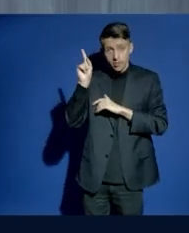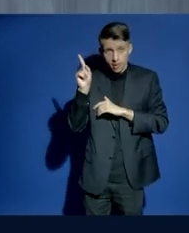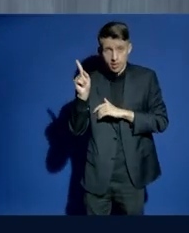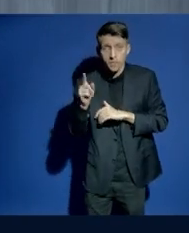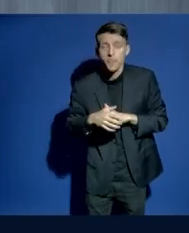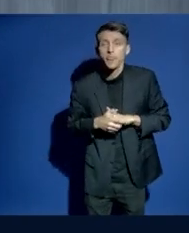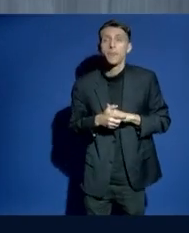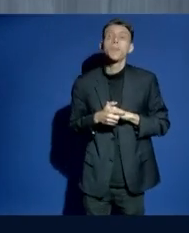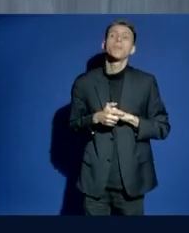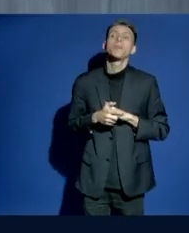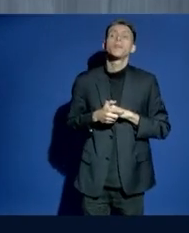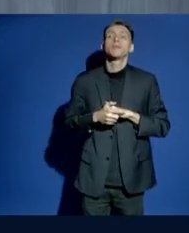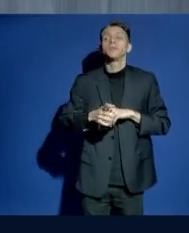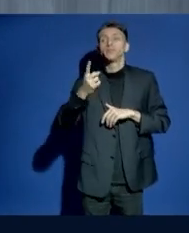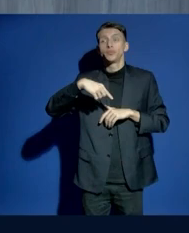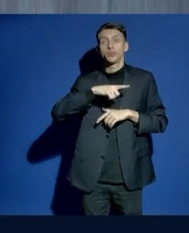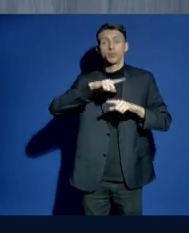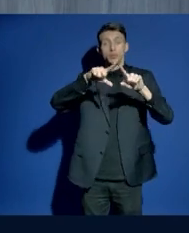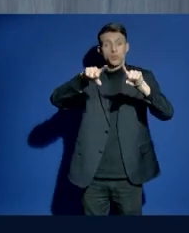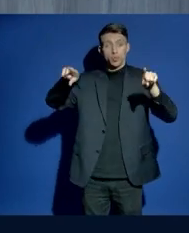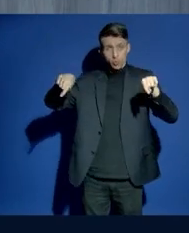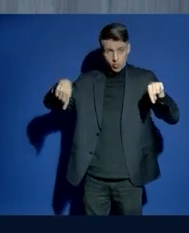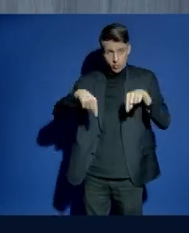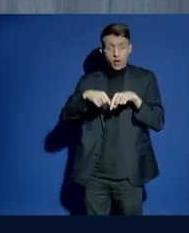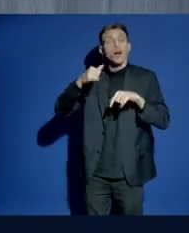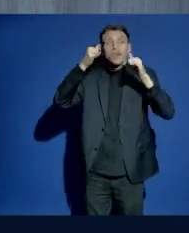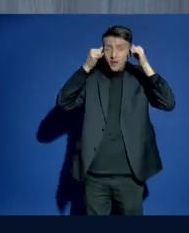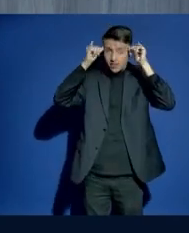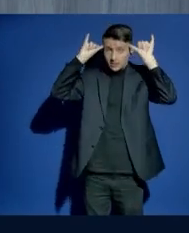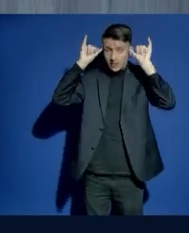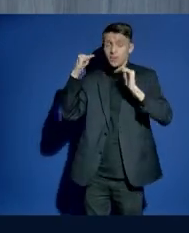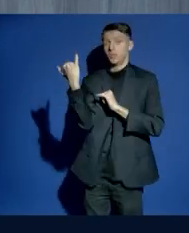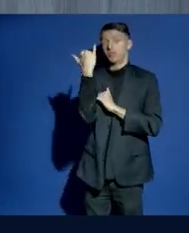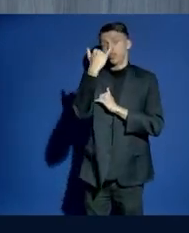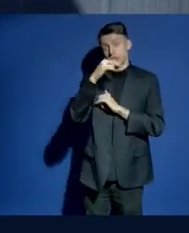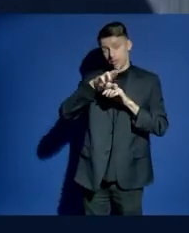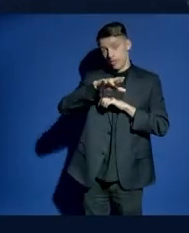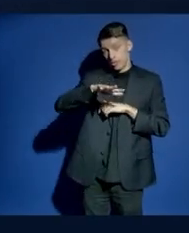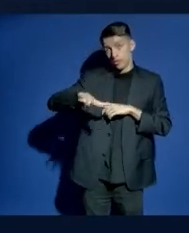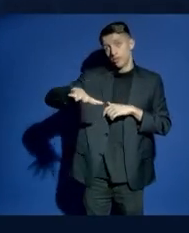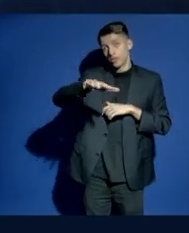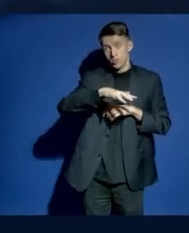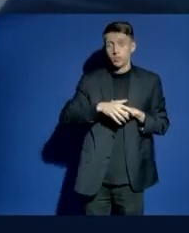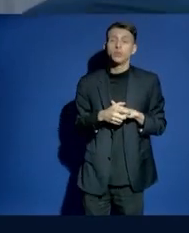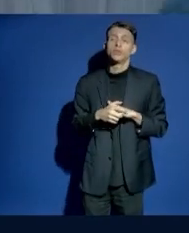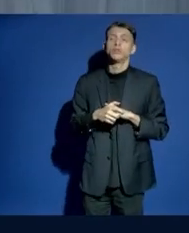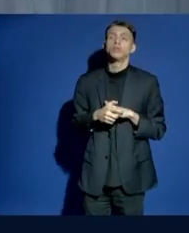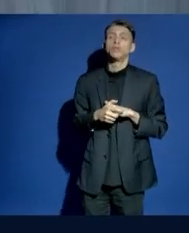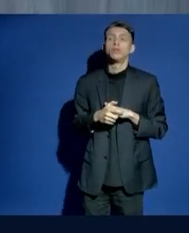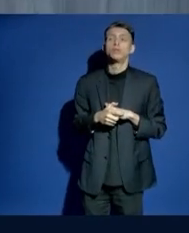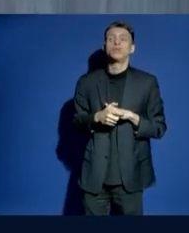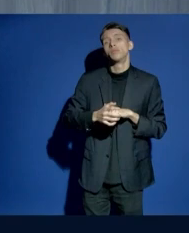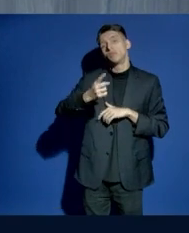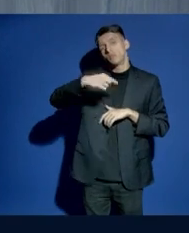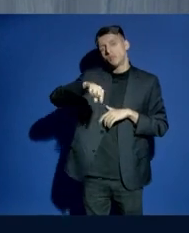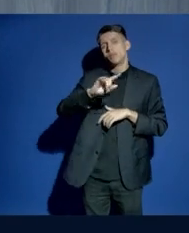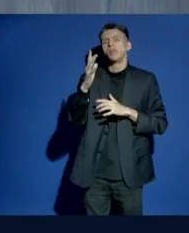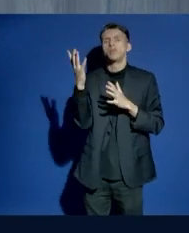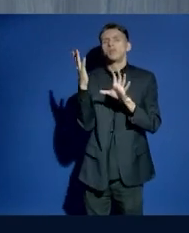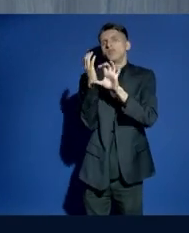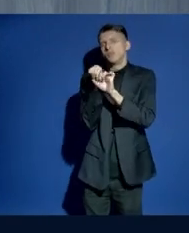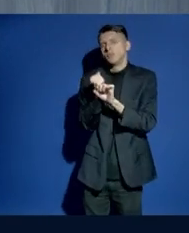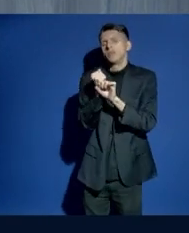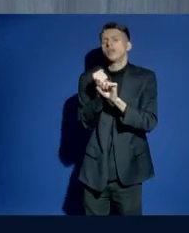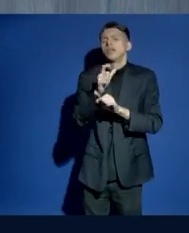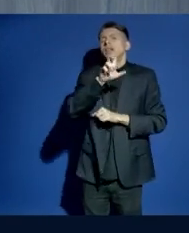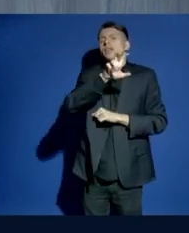onde a gente com o grupo mano Júlio tem uma fazenda importante da região também é que hoje abate em torno de 500 mil